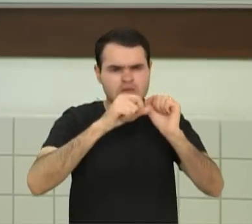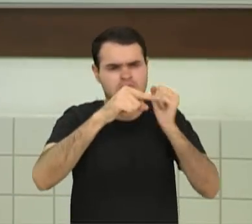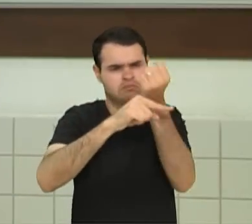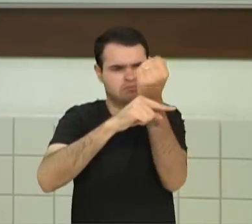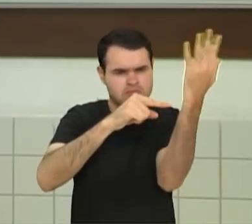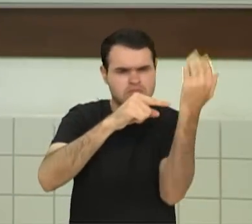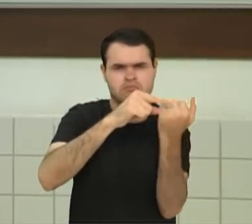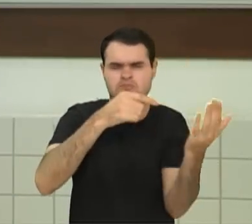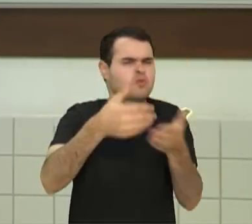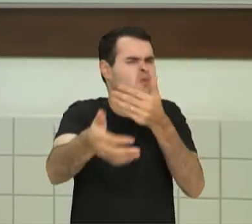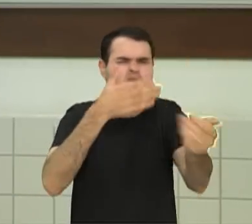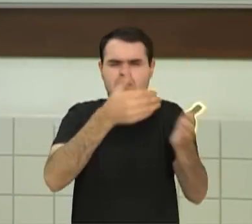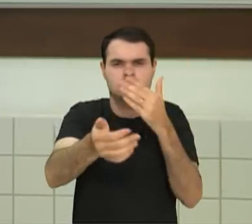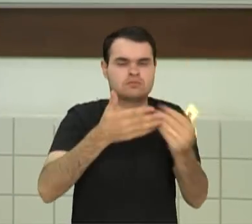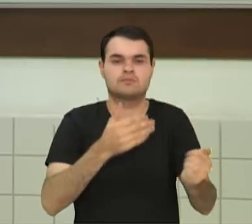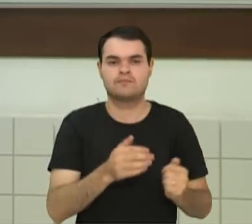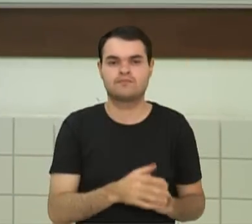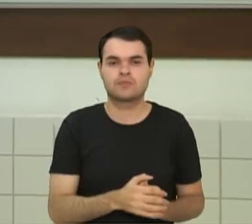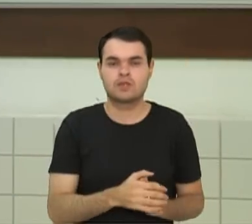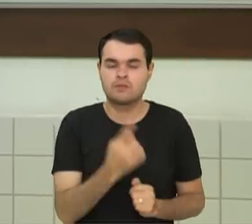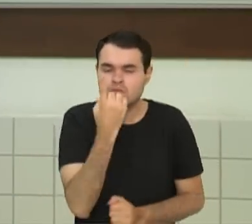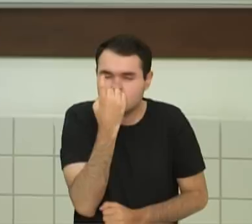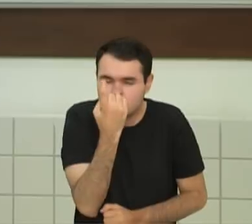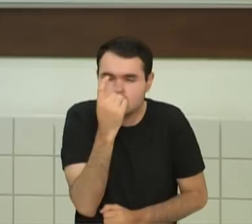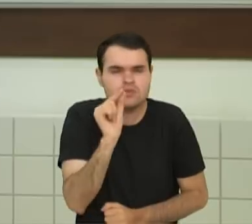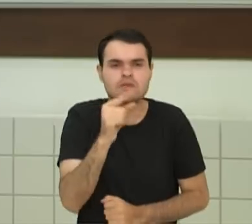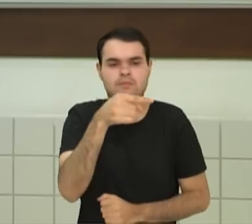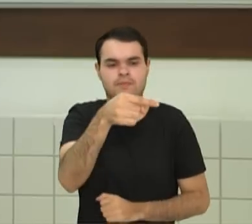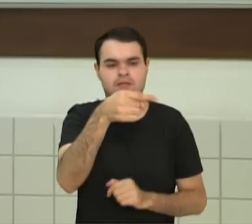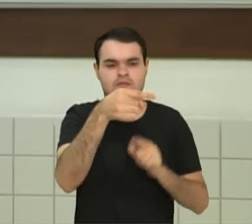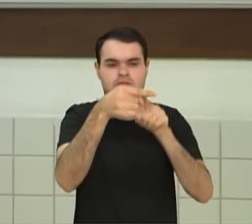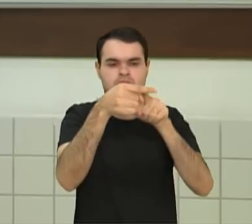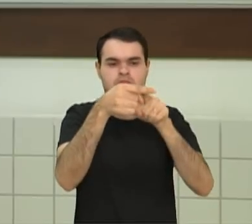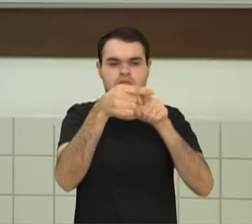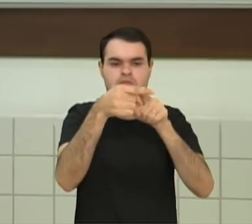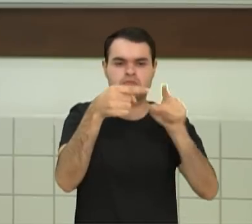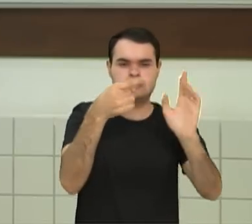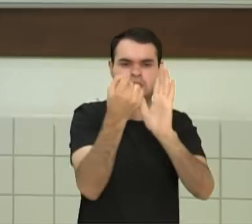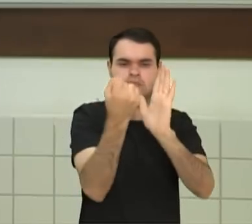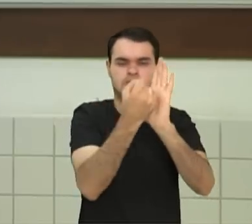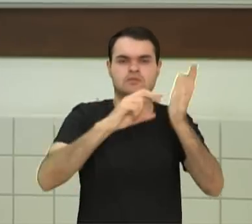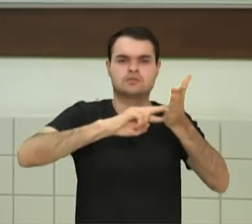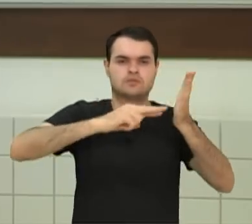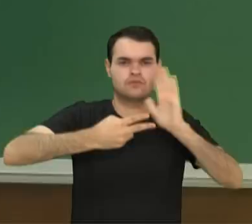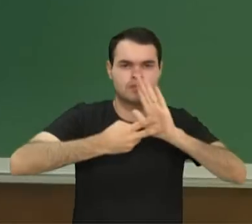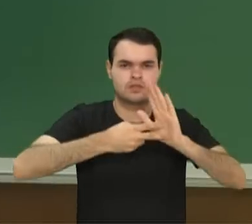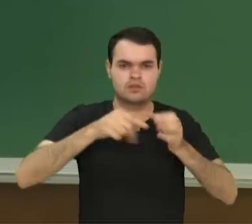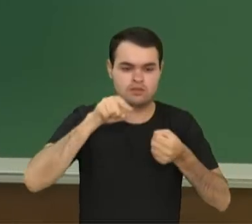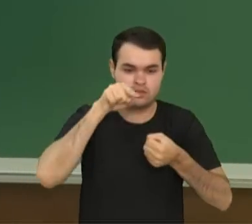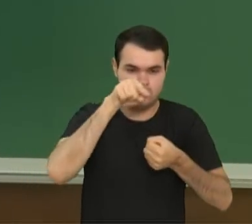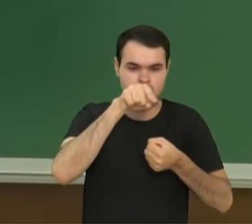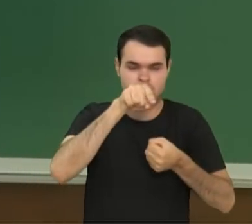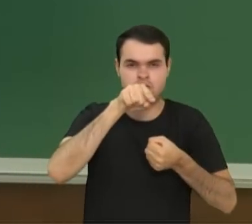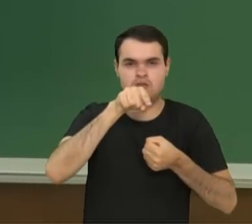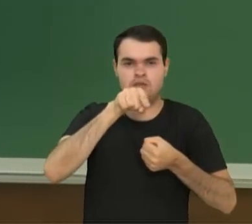deles ali. Única coisa que esse menos vai simbolizar que esse nosso expoente está no